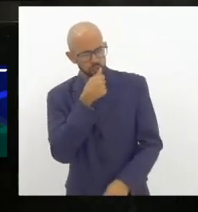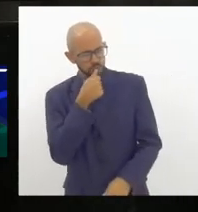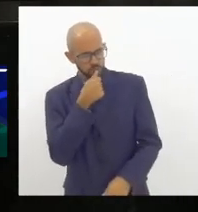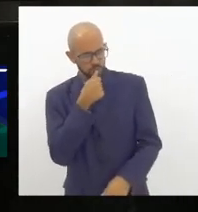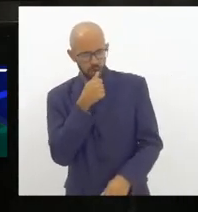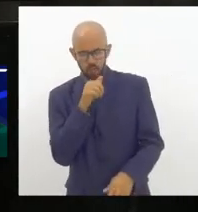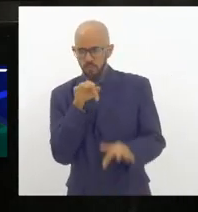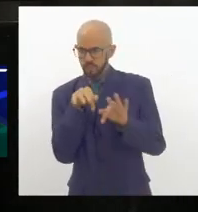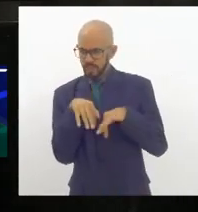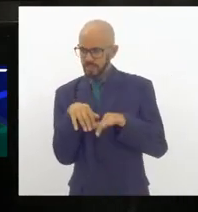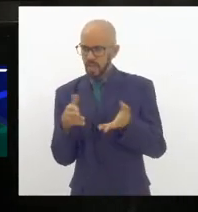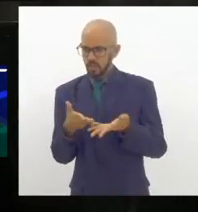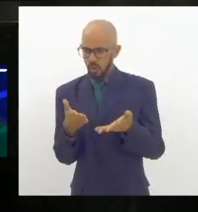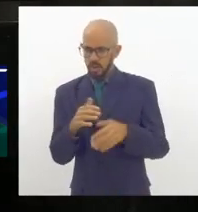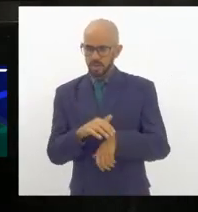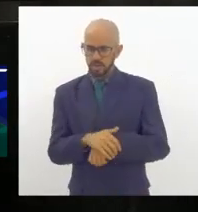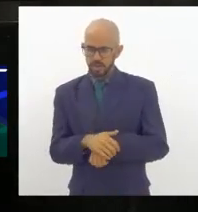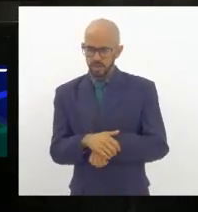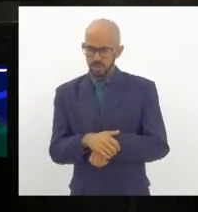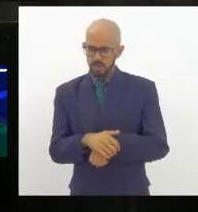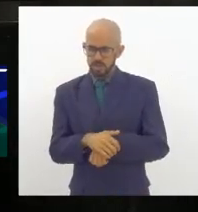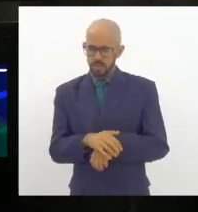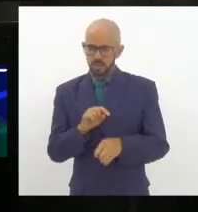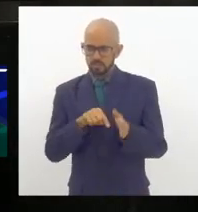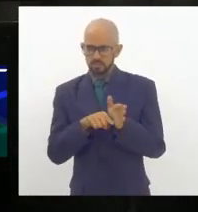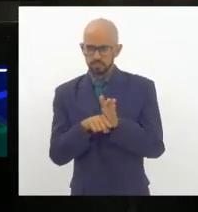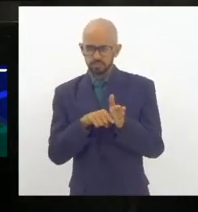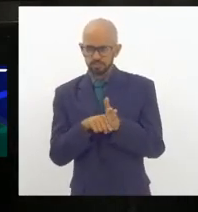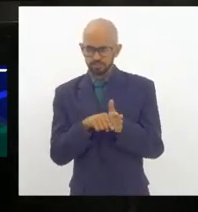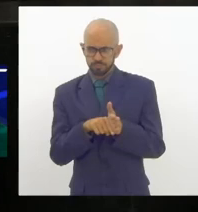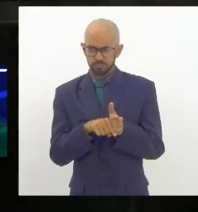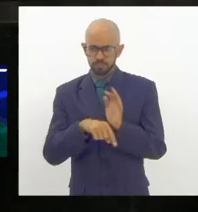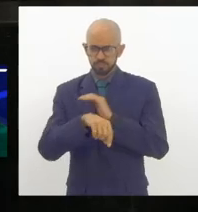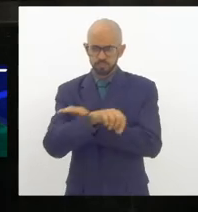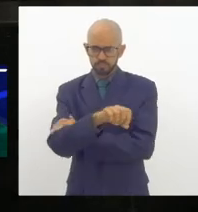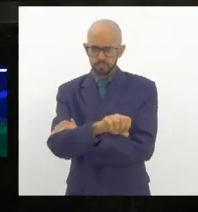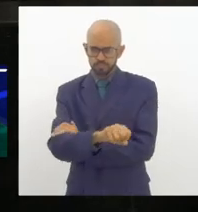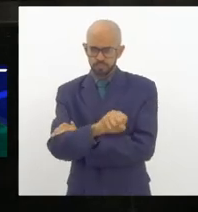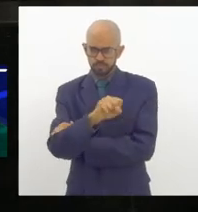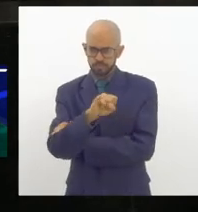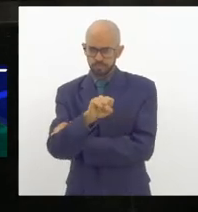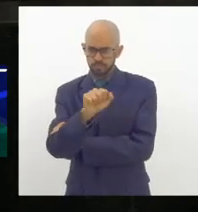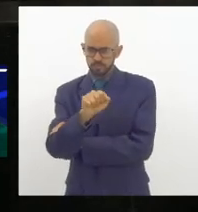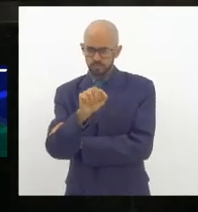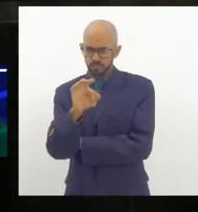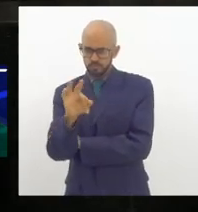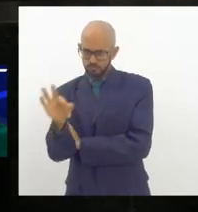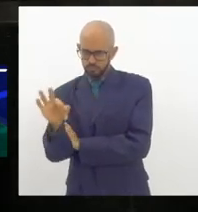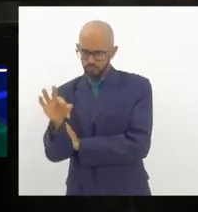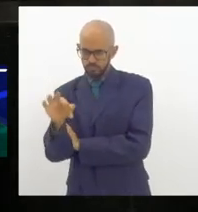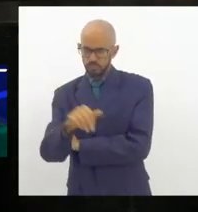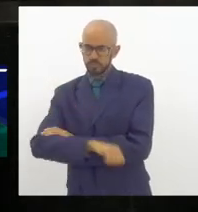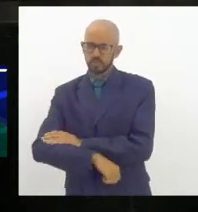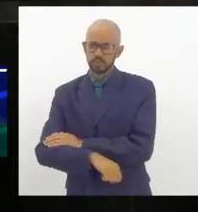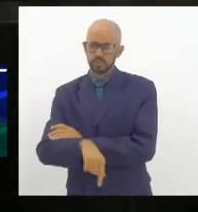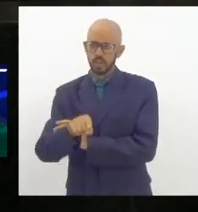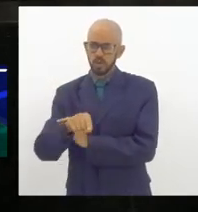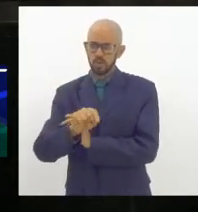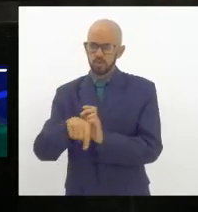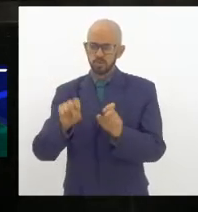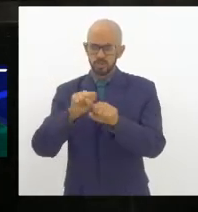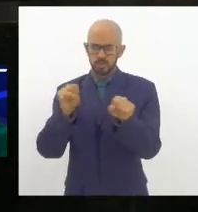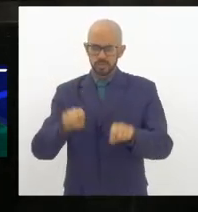agora nós estamos examinando no siafi sistema eletrônico de registro dos